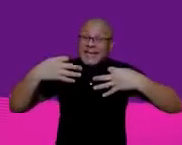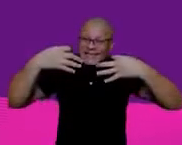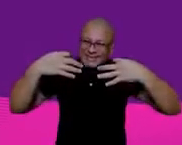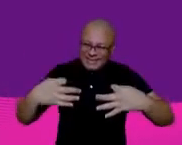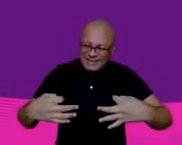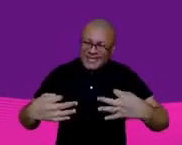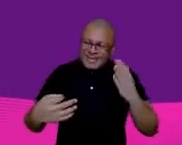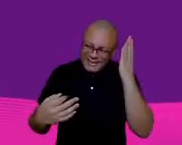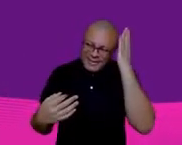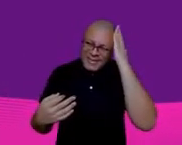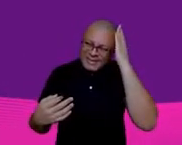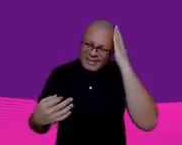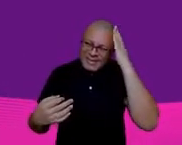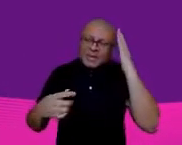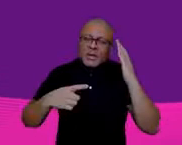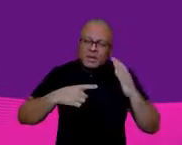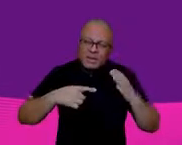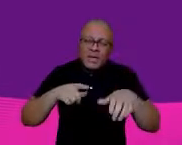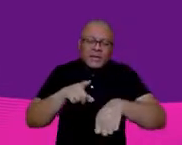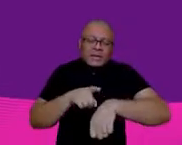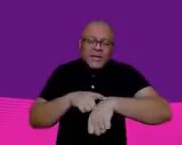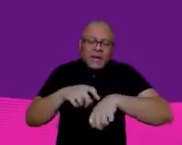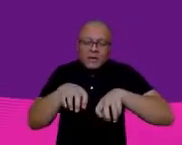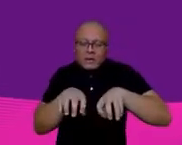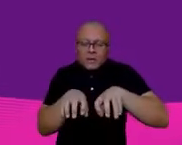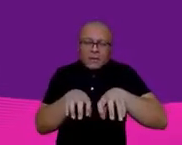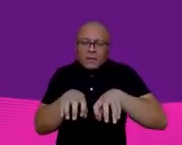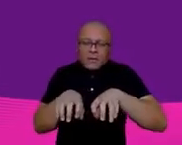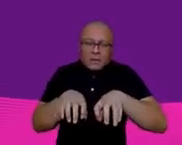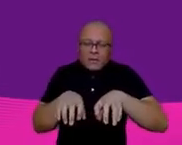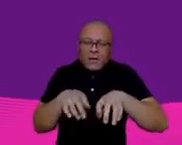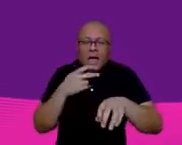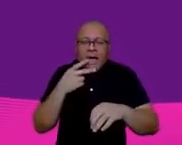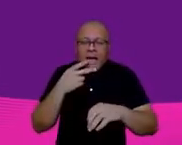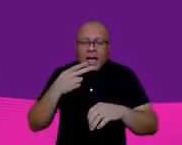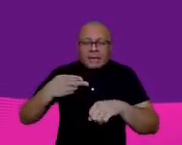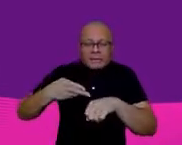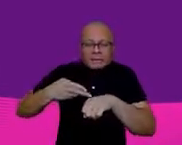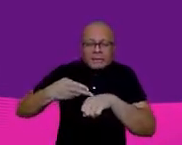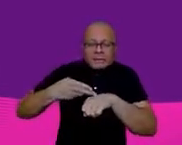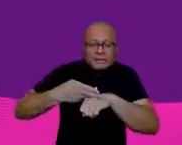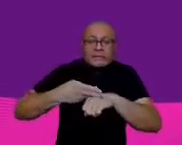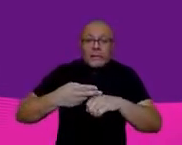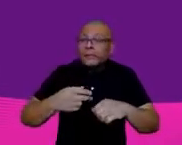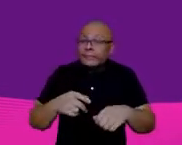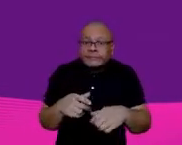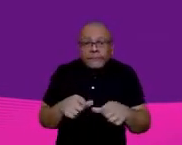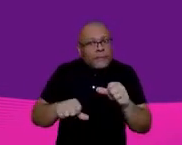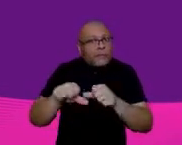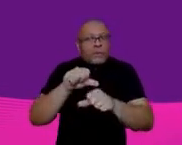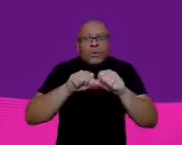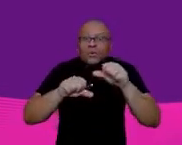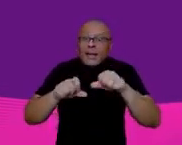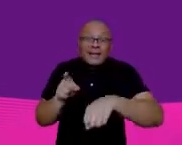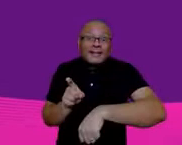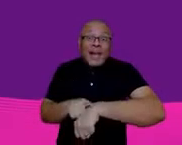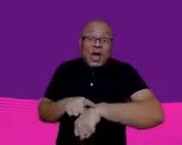há movimentos, às vezes, a serra, tudo isso se move um pouco quando estamos na técnica